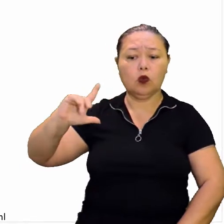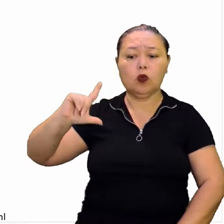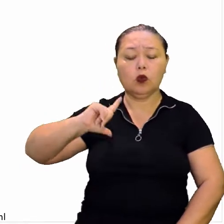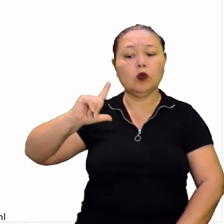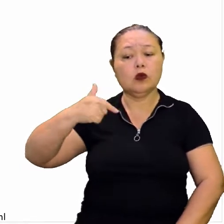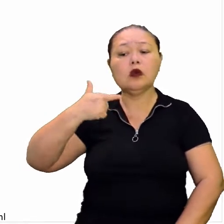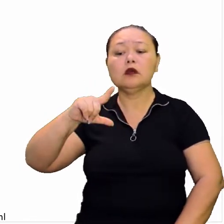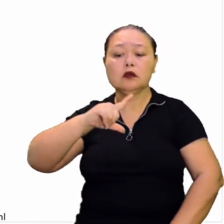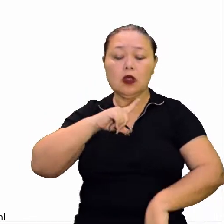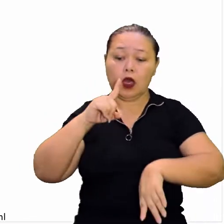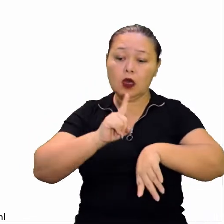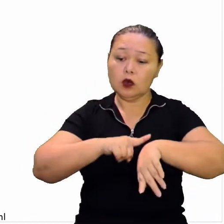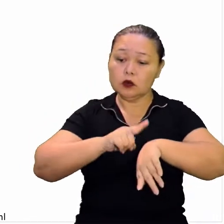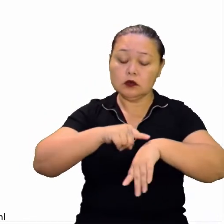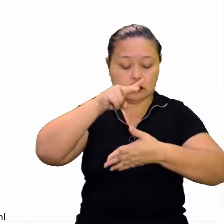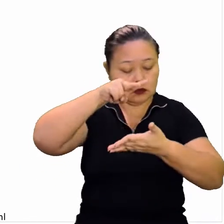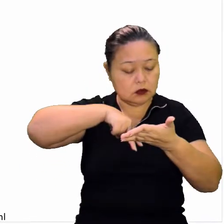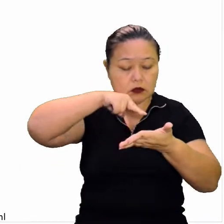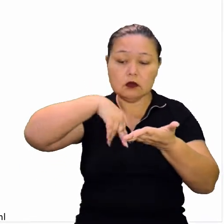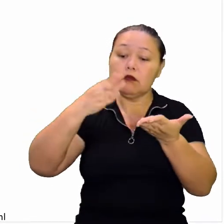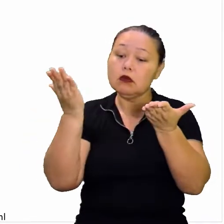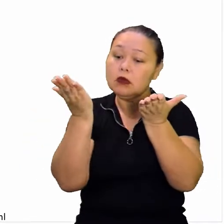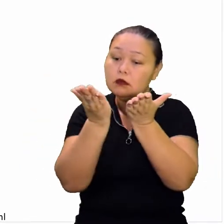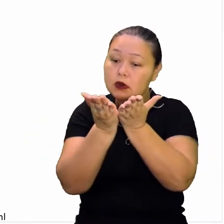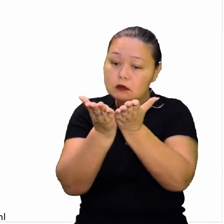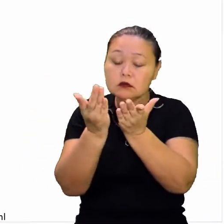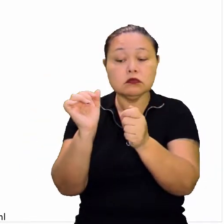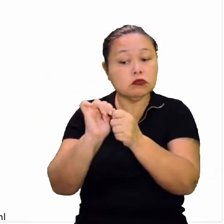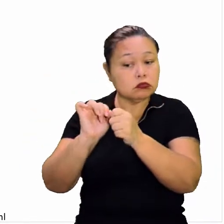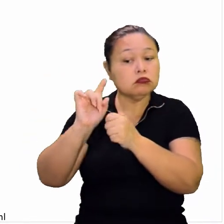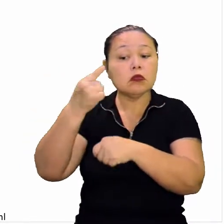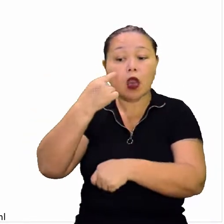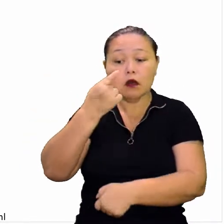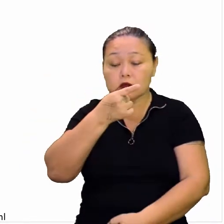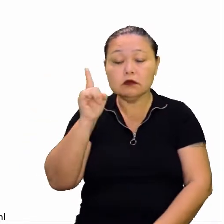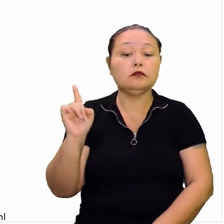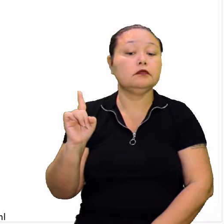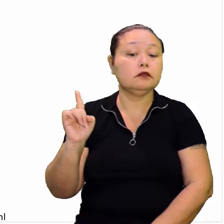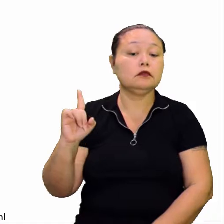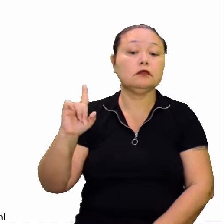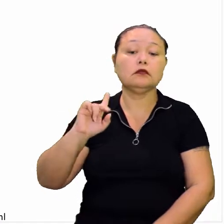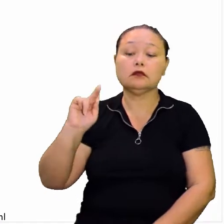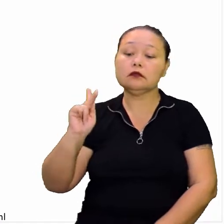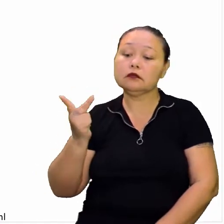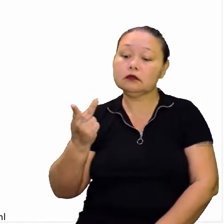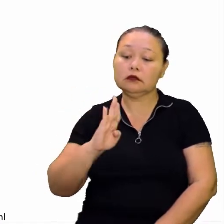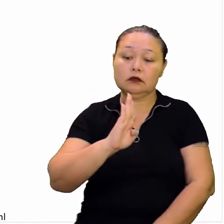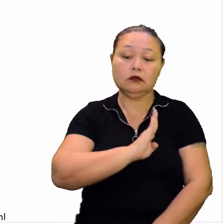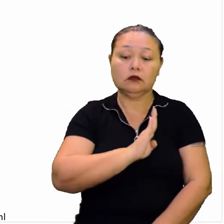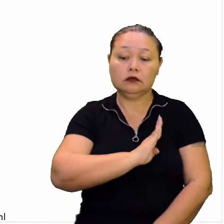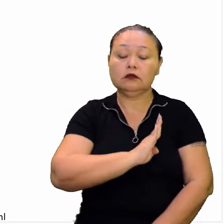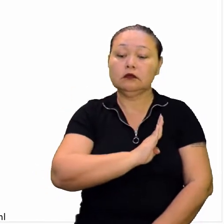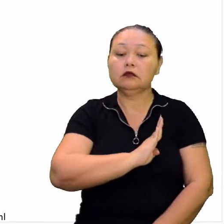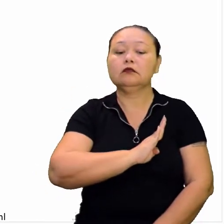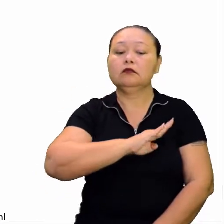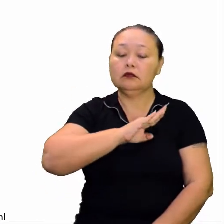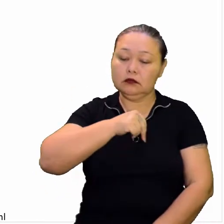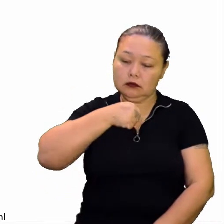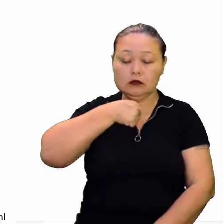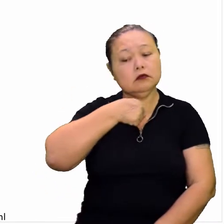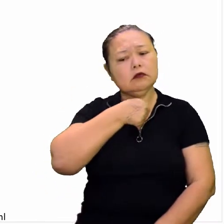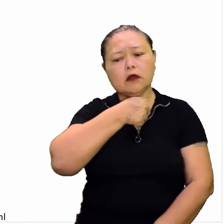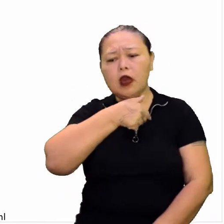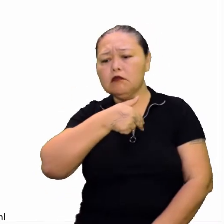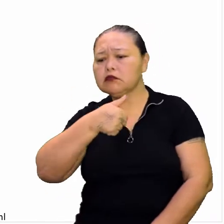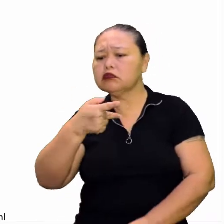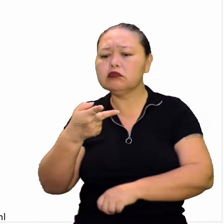tempo de ler a Bíblia, de conhecer um pouco a palavra, vão observar que os hebreus andaram